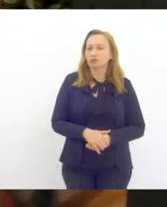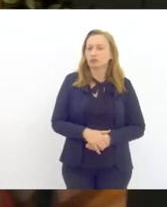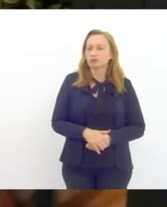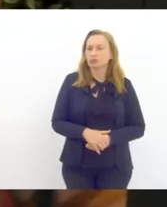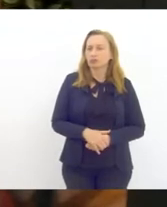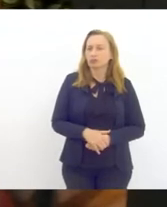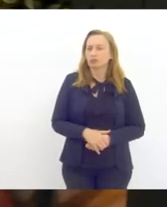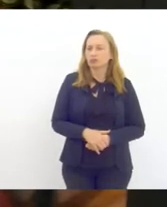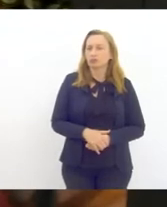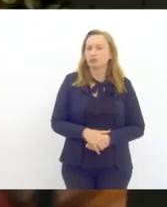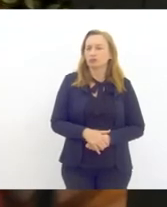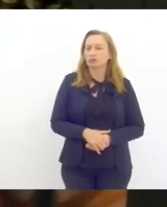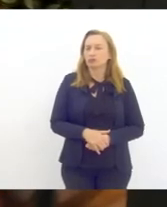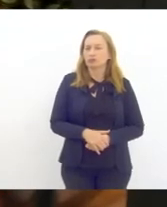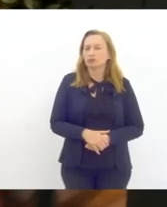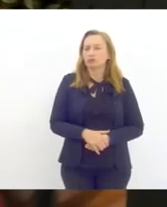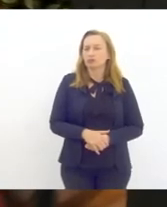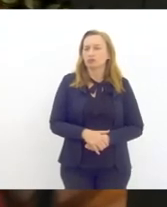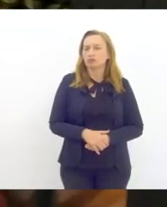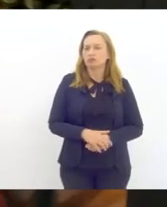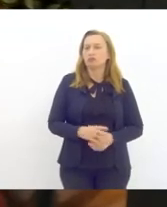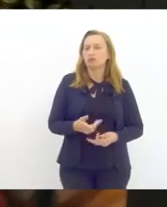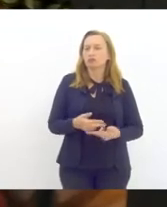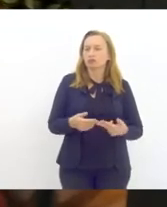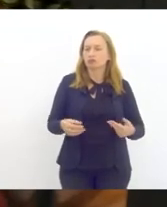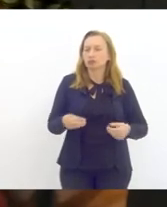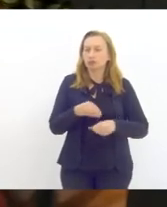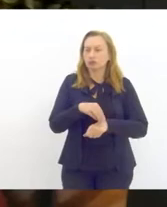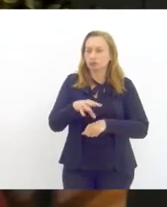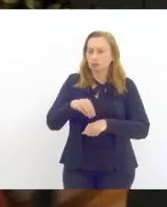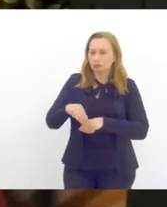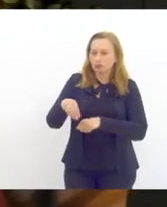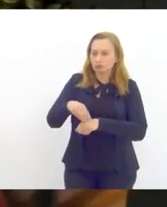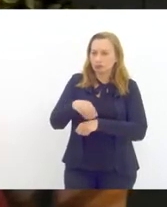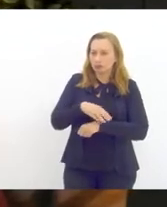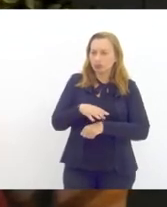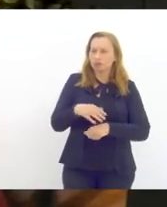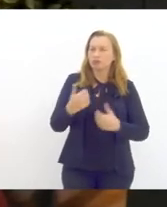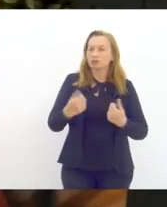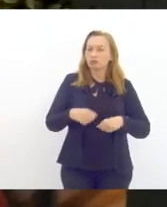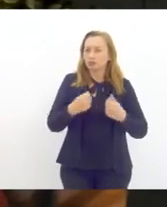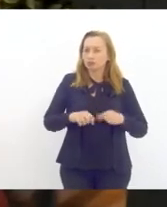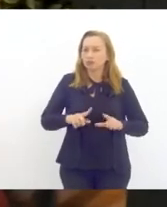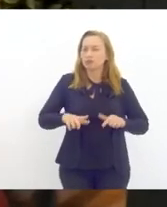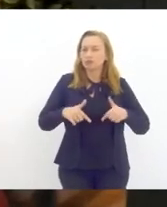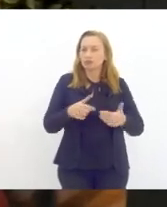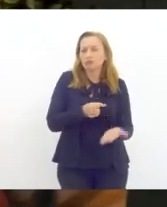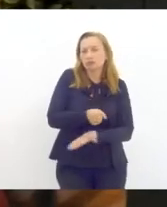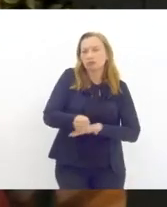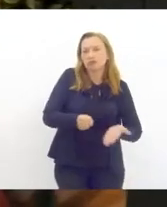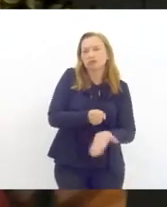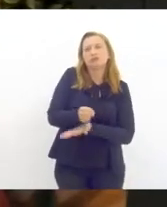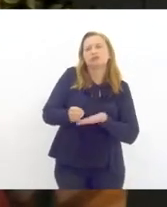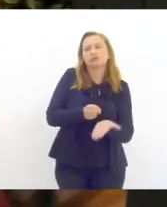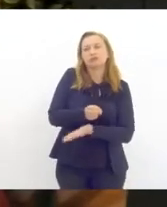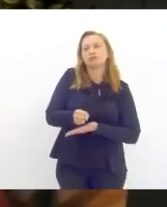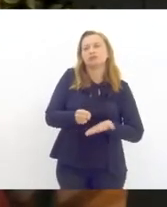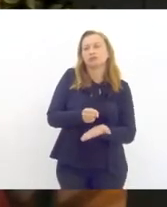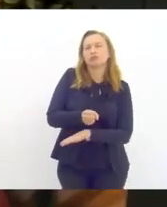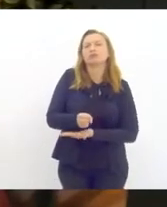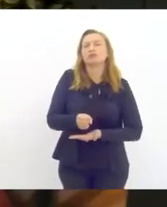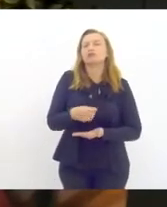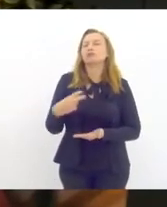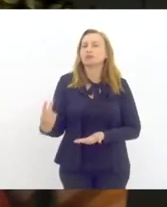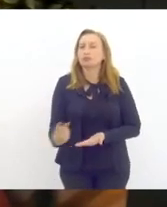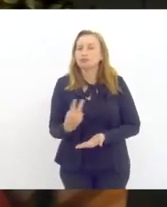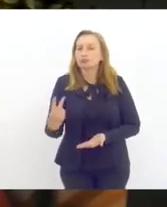né? Gera indicadores. E esses indicadores têm que ser aplicados a alguma base de